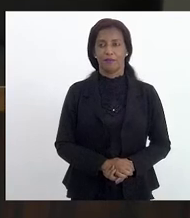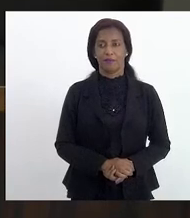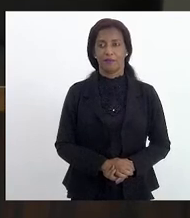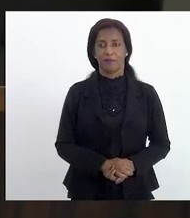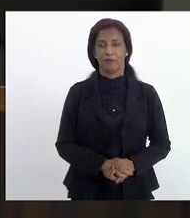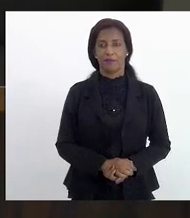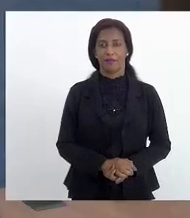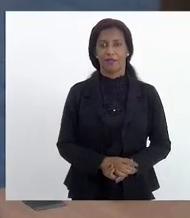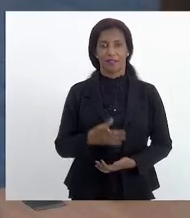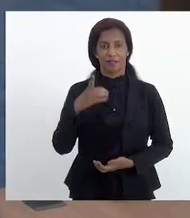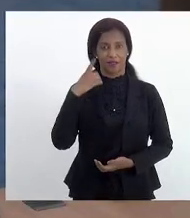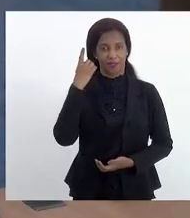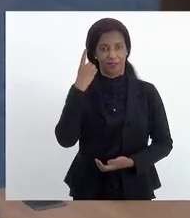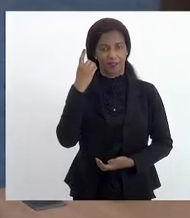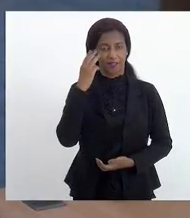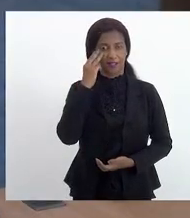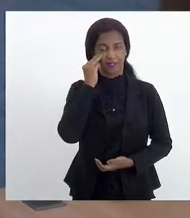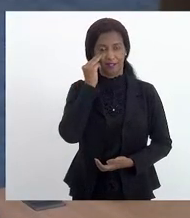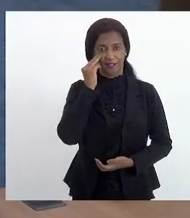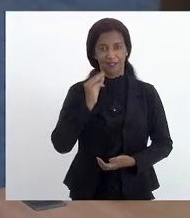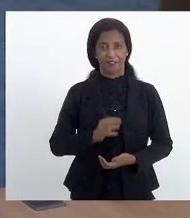Deputada Mônica.